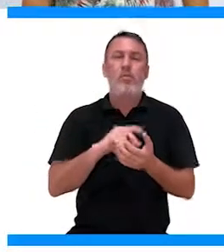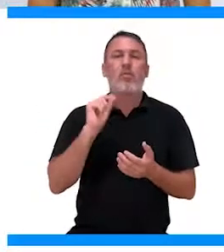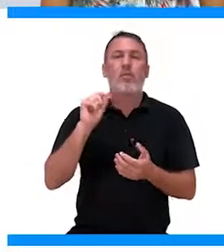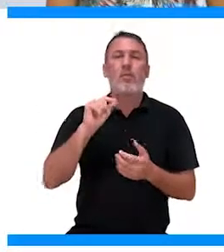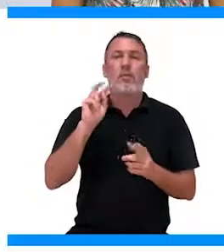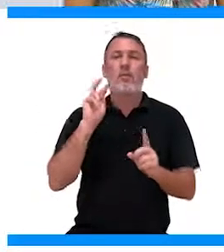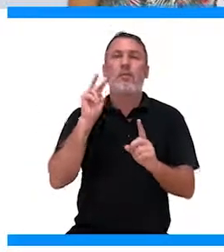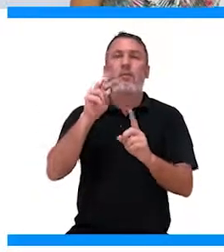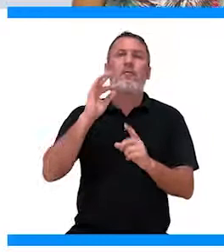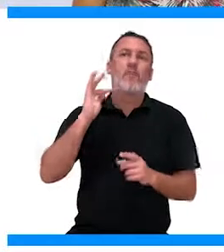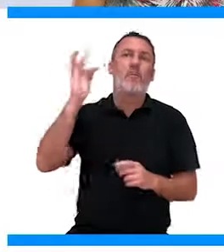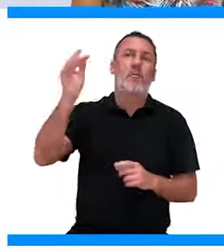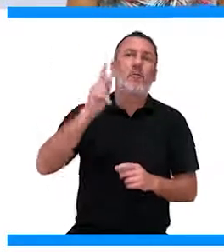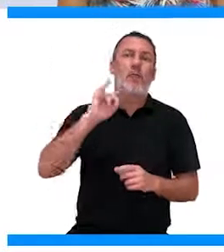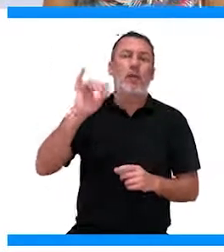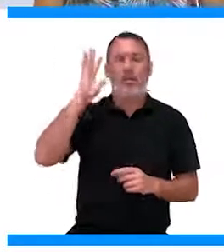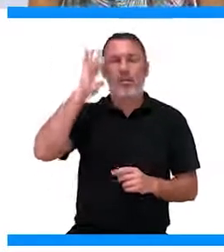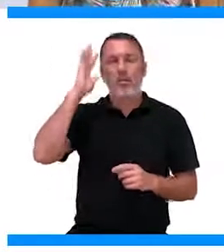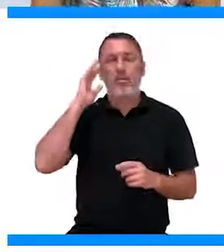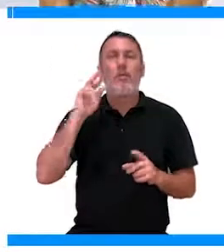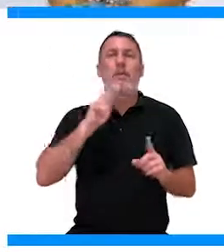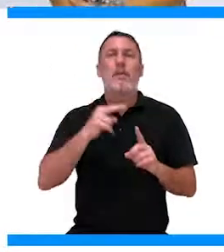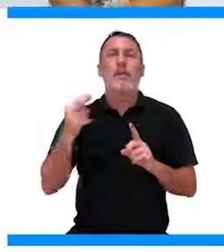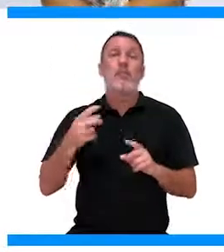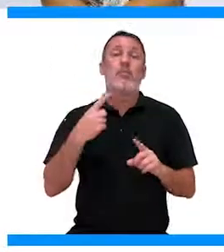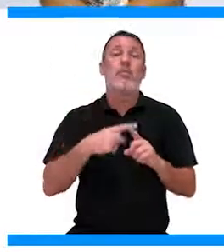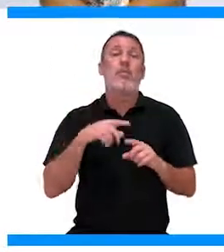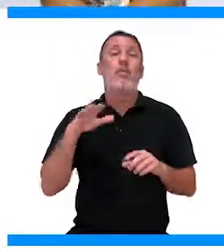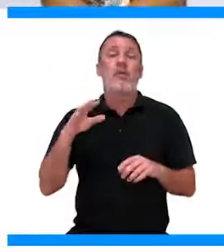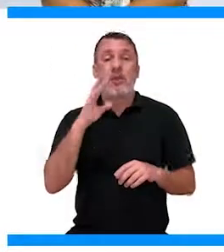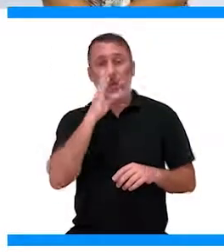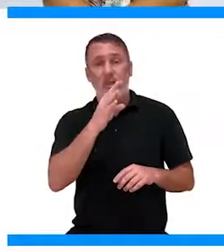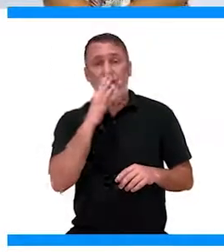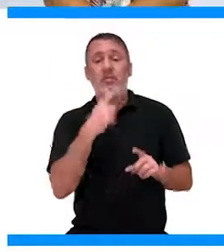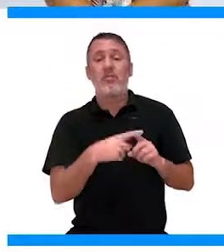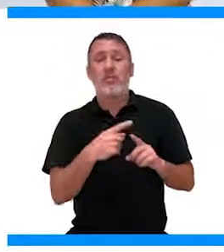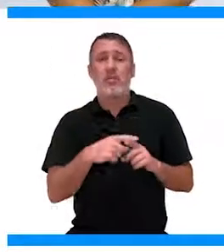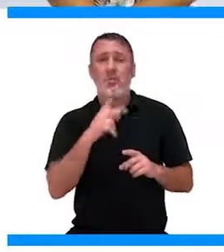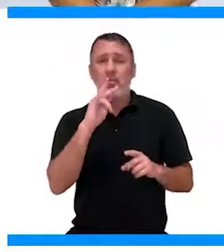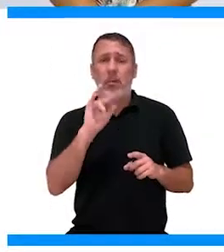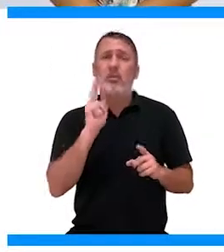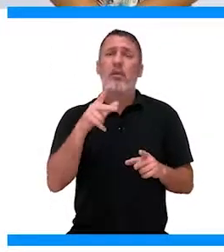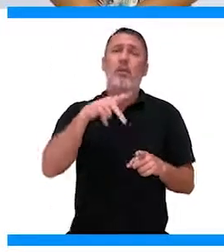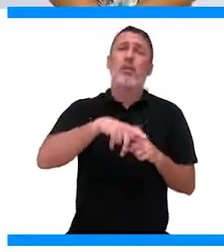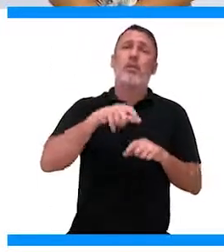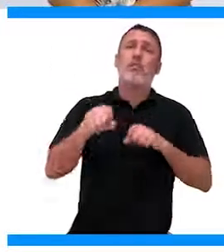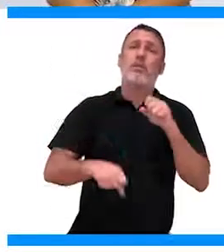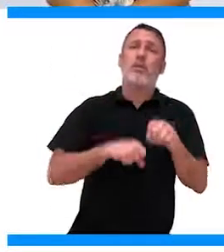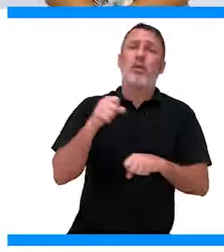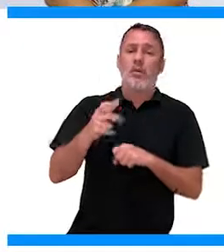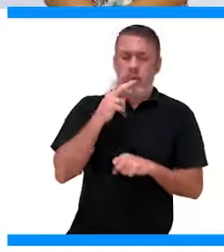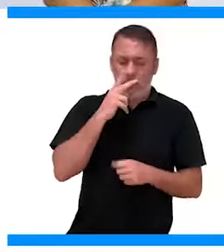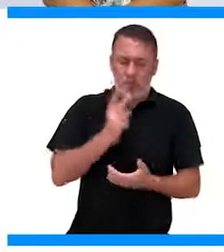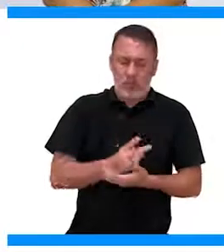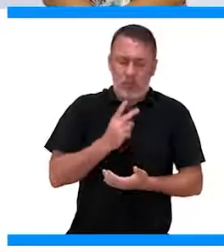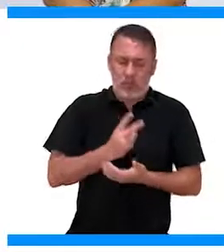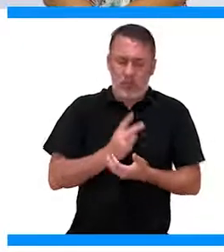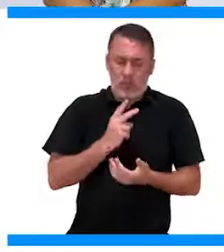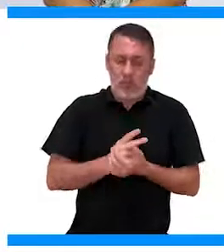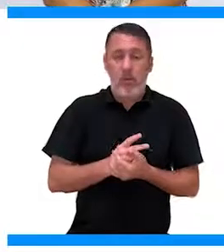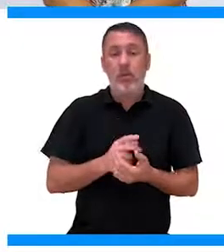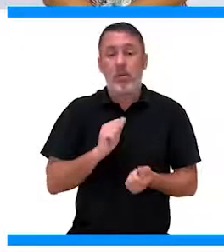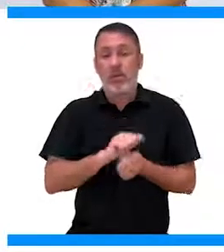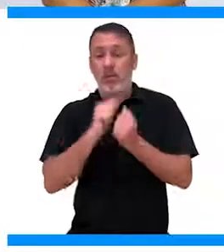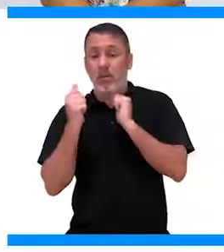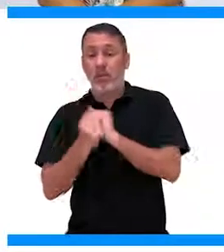a falta de perspectiva do pai. Ou seja, ele está dizendo que assim como o pai que fica ali na bicicleta sem ir